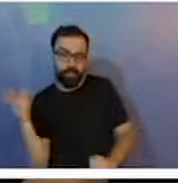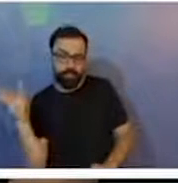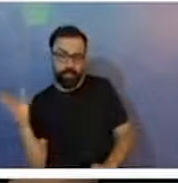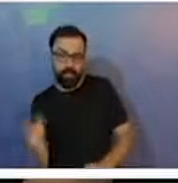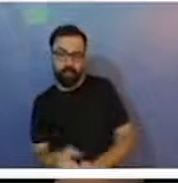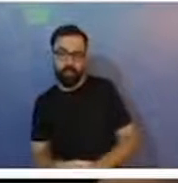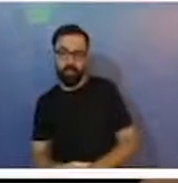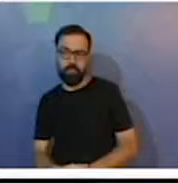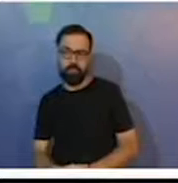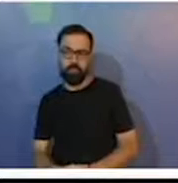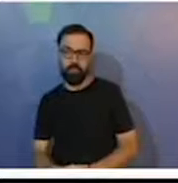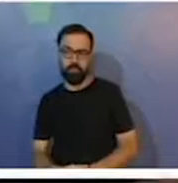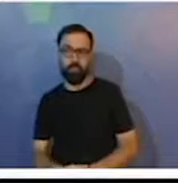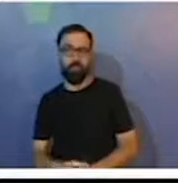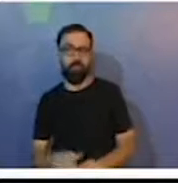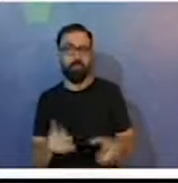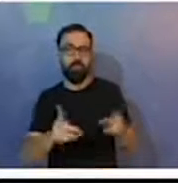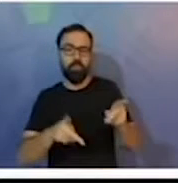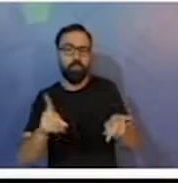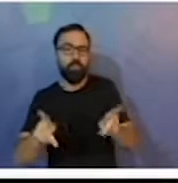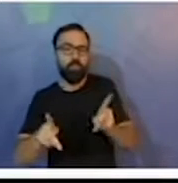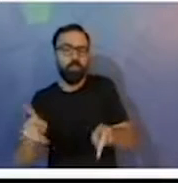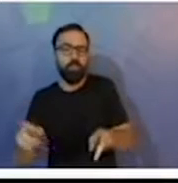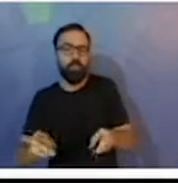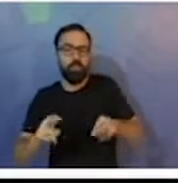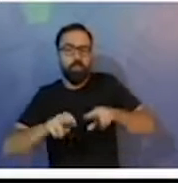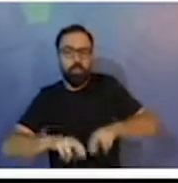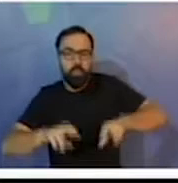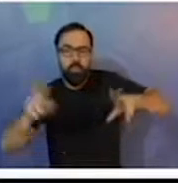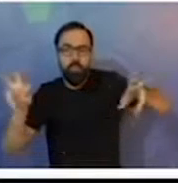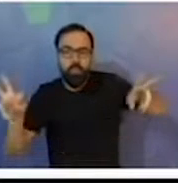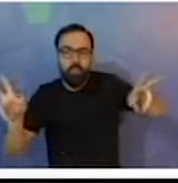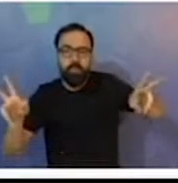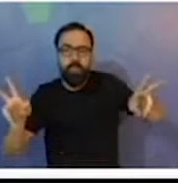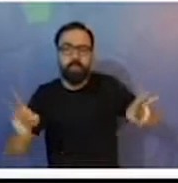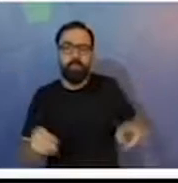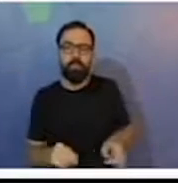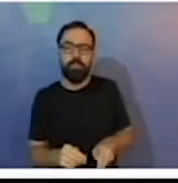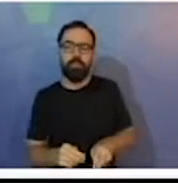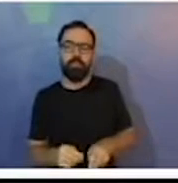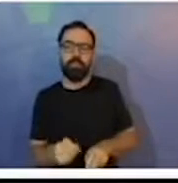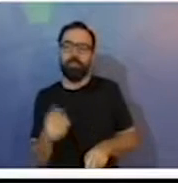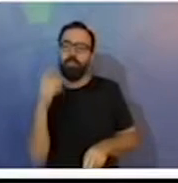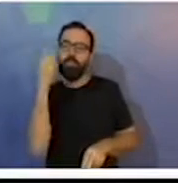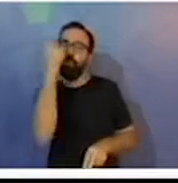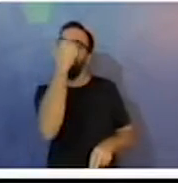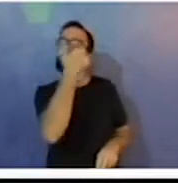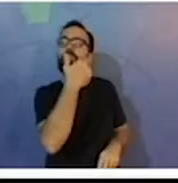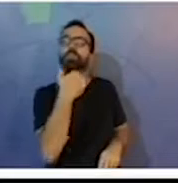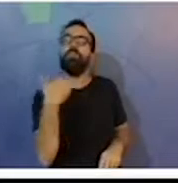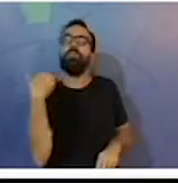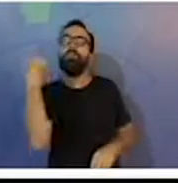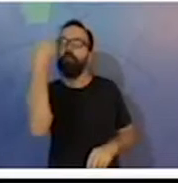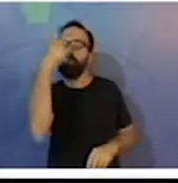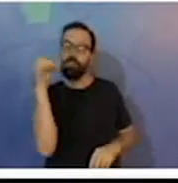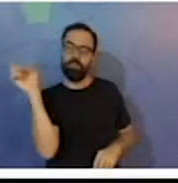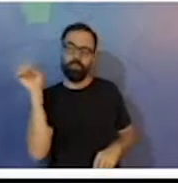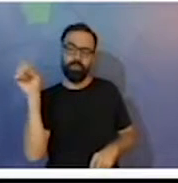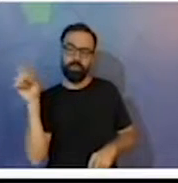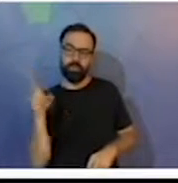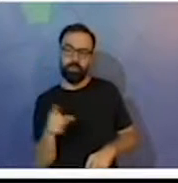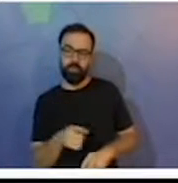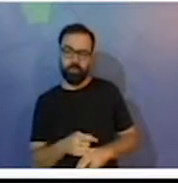tá certo Eles são um povo diferente do que nós estamos acostumados inclusive ó pelas expressões